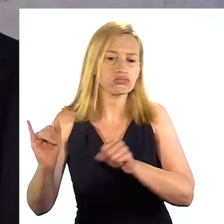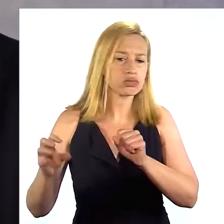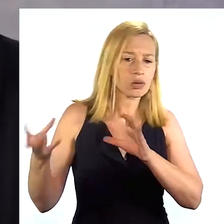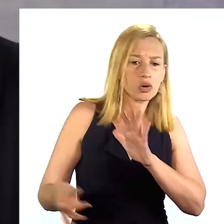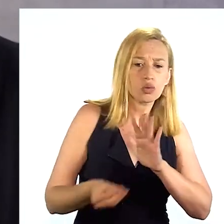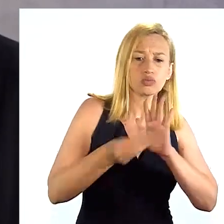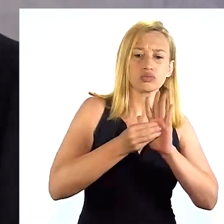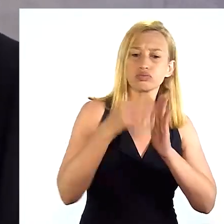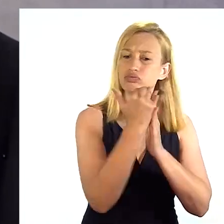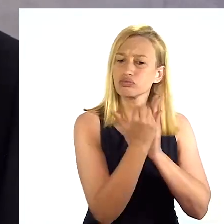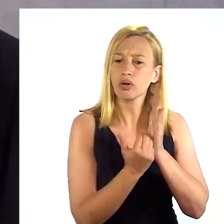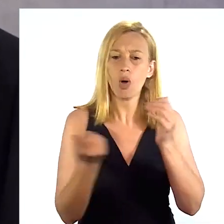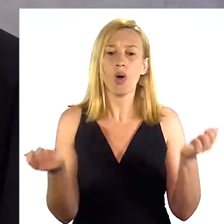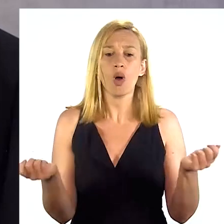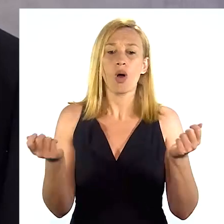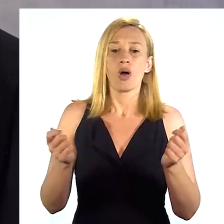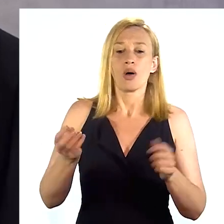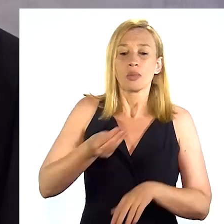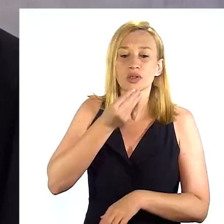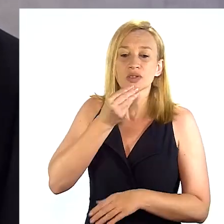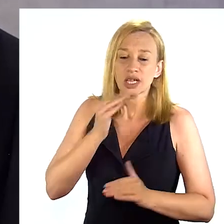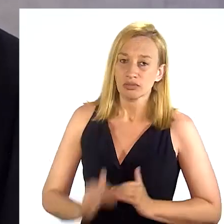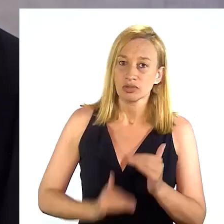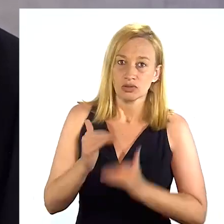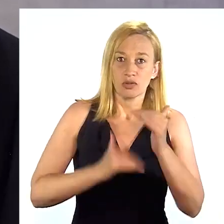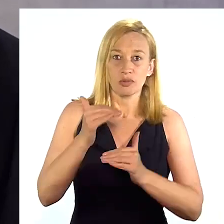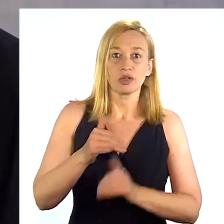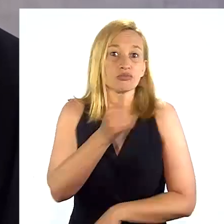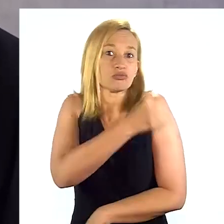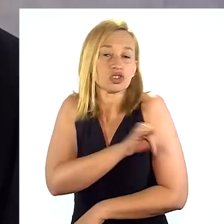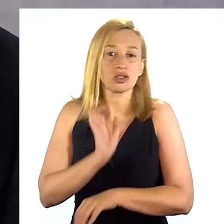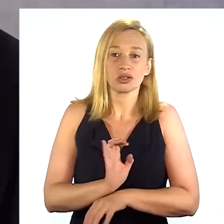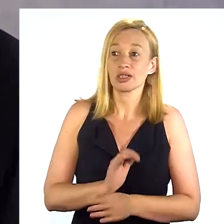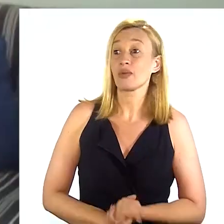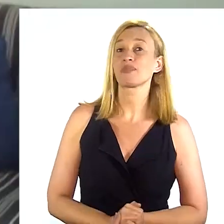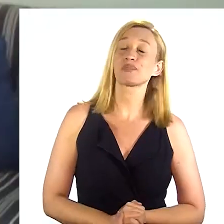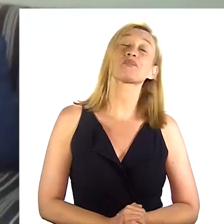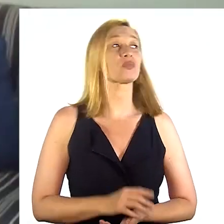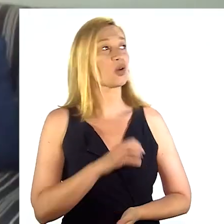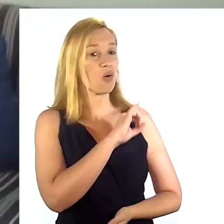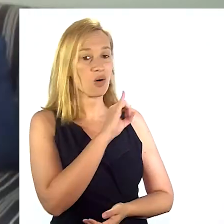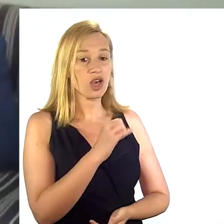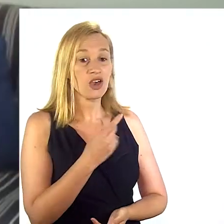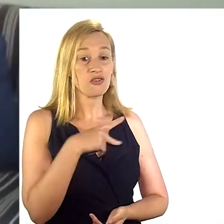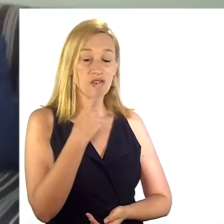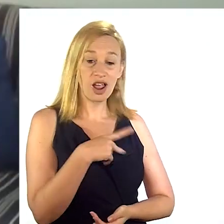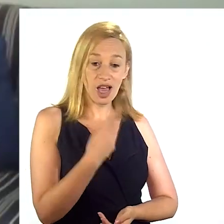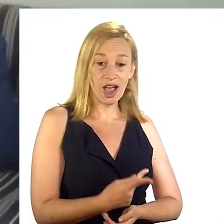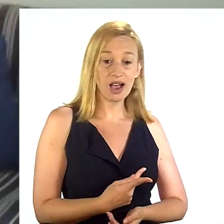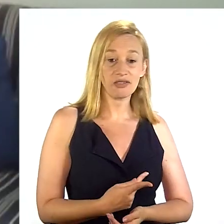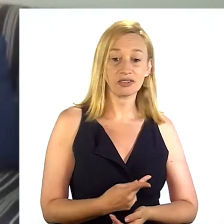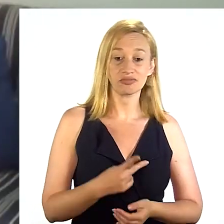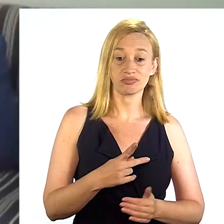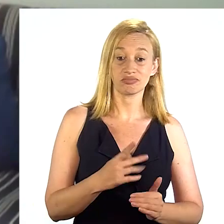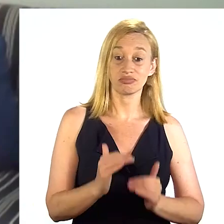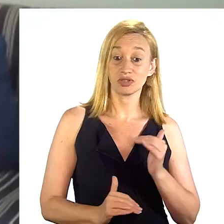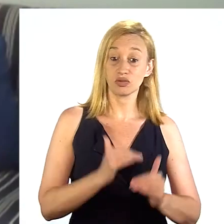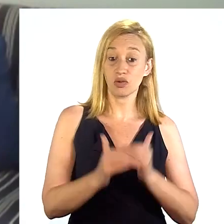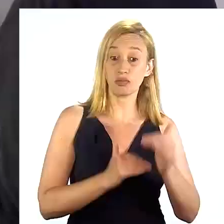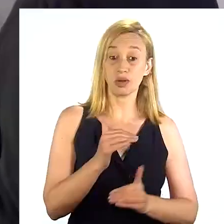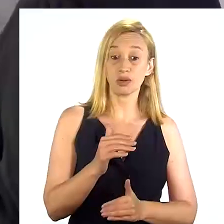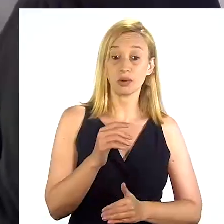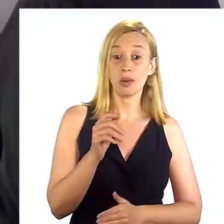ser incluída aí como oportunidade de retomada do crescimento do estado do Rio? Olha, eu chamaria isso de bala de prata do